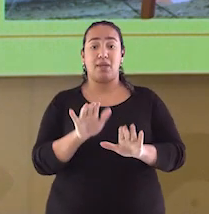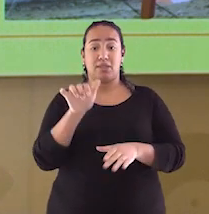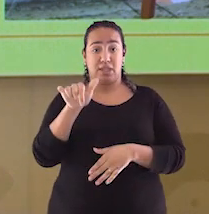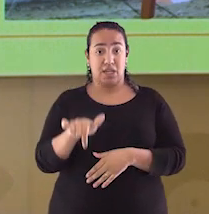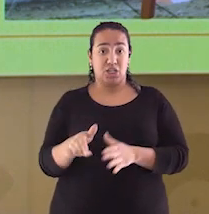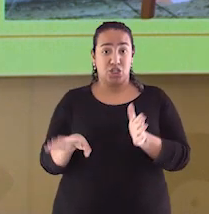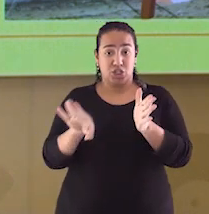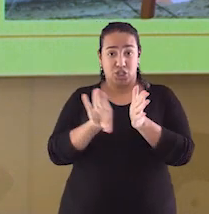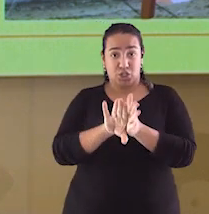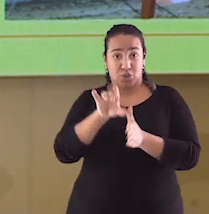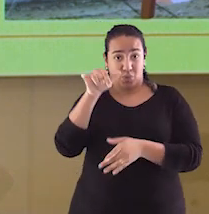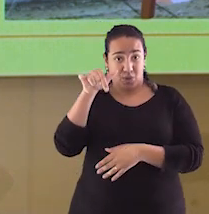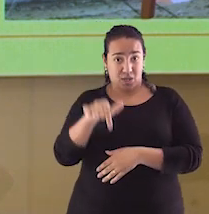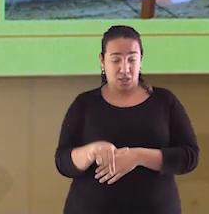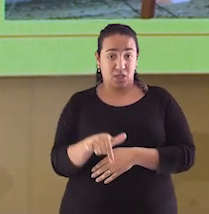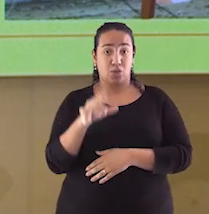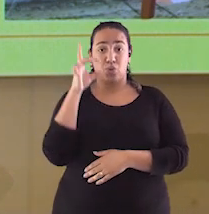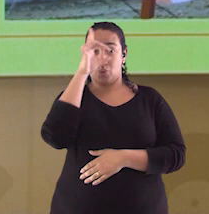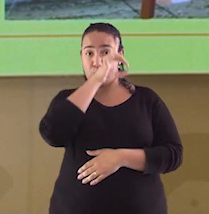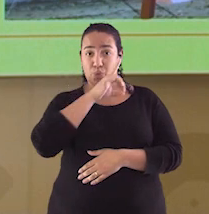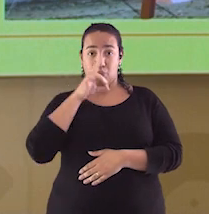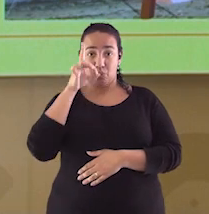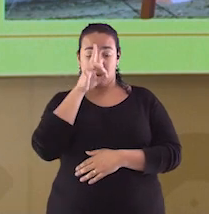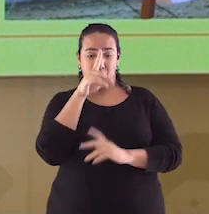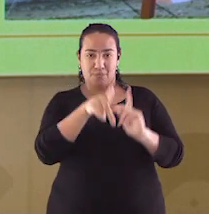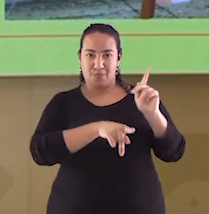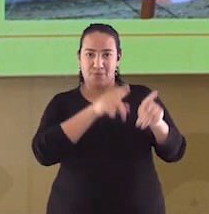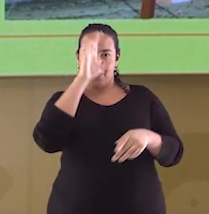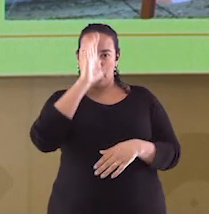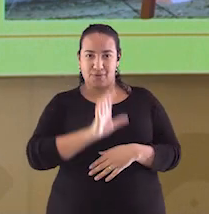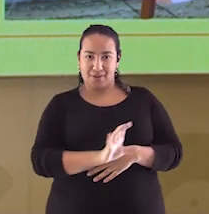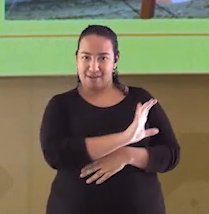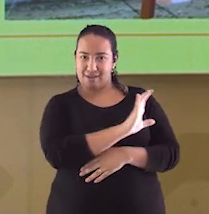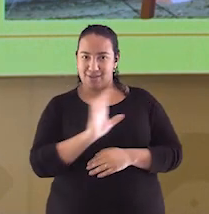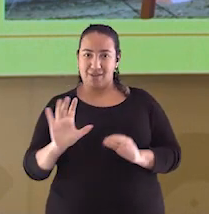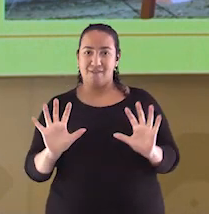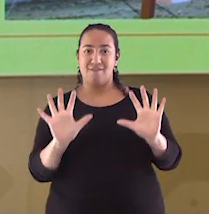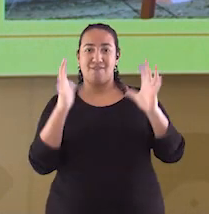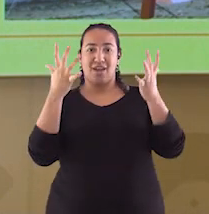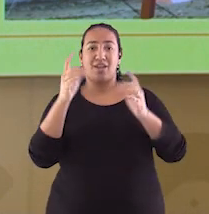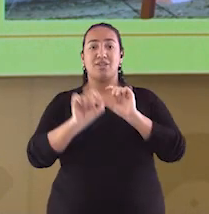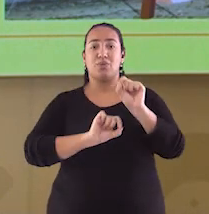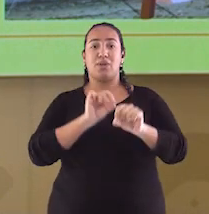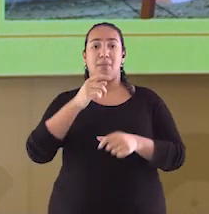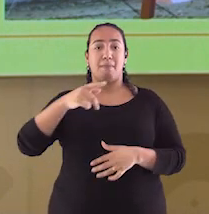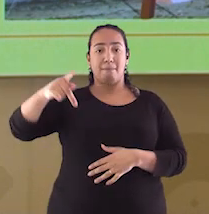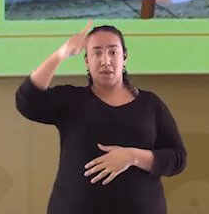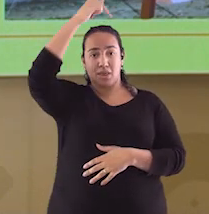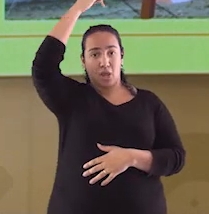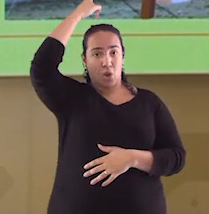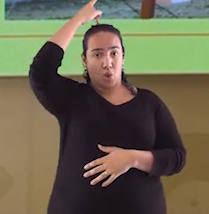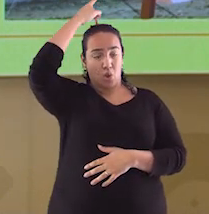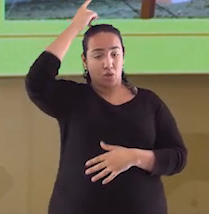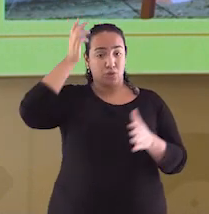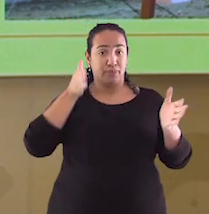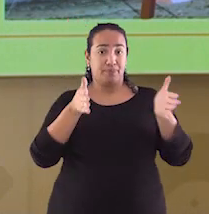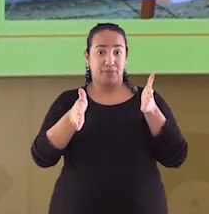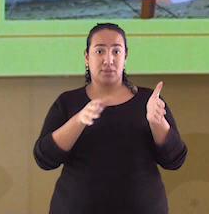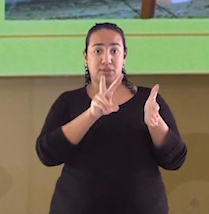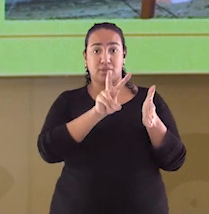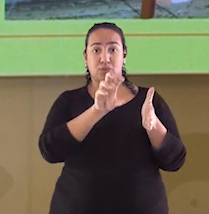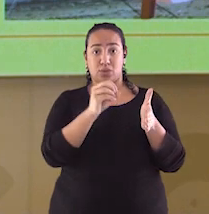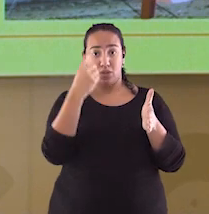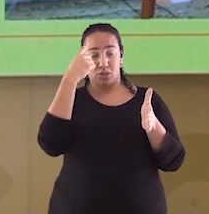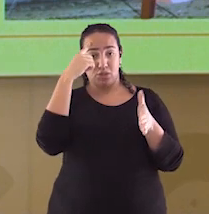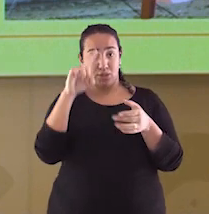chegou aqui num domingo em que os católicos festejavam Pentecostes, que é um período de 50 dias